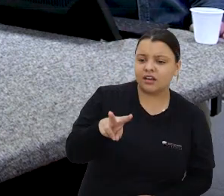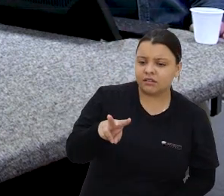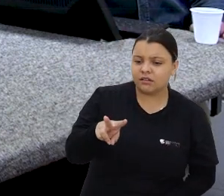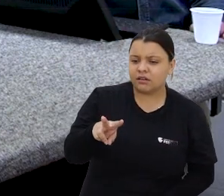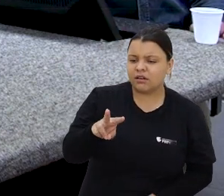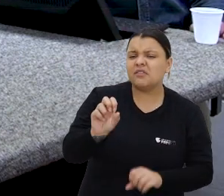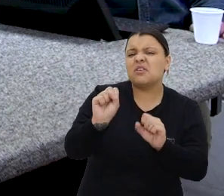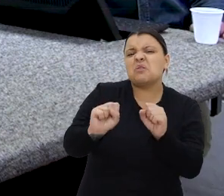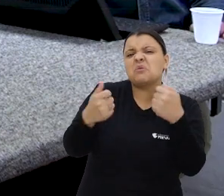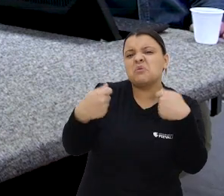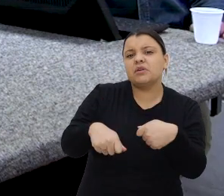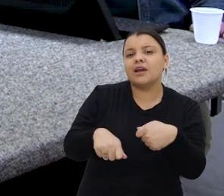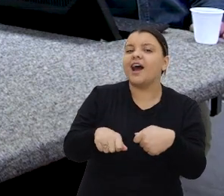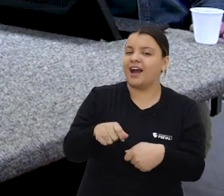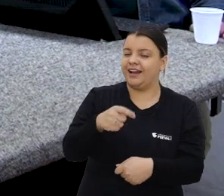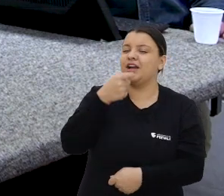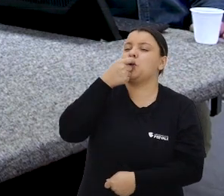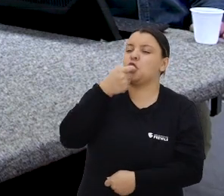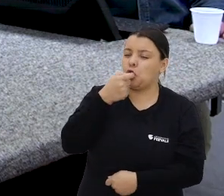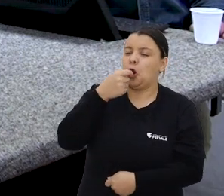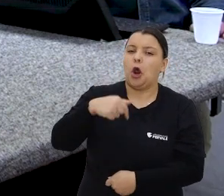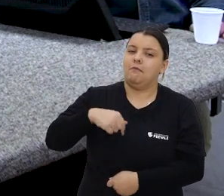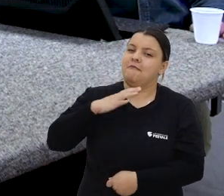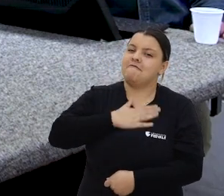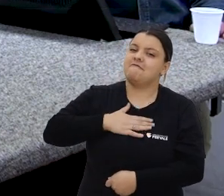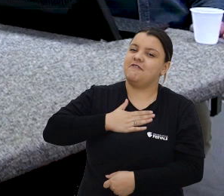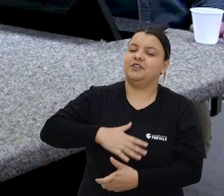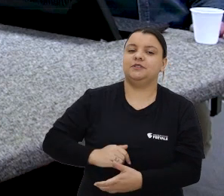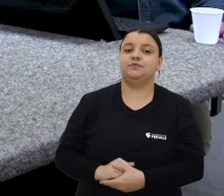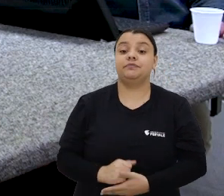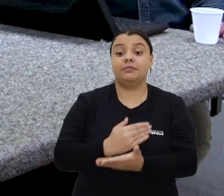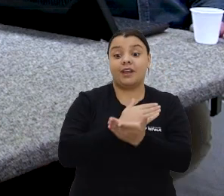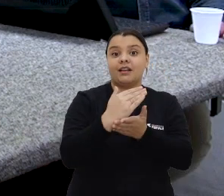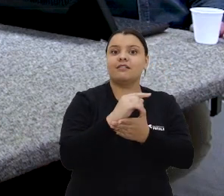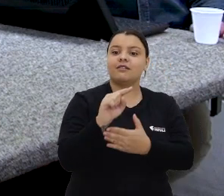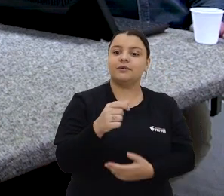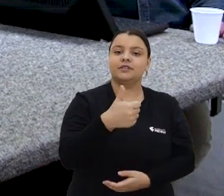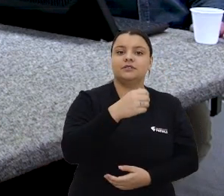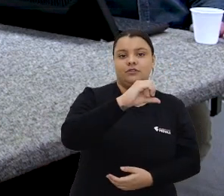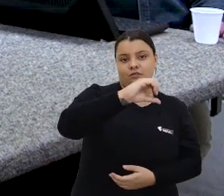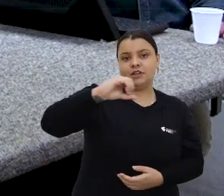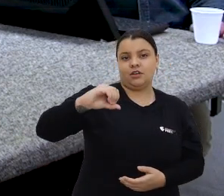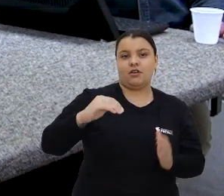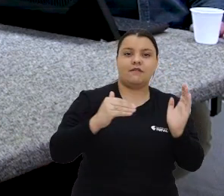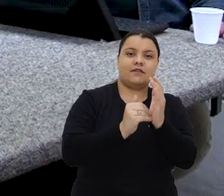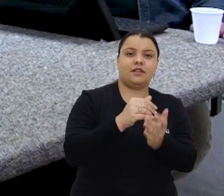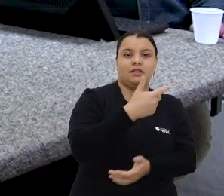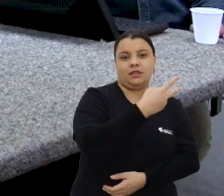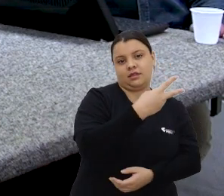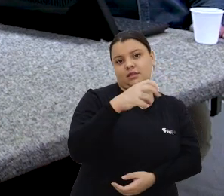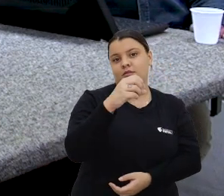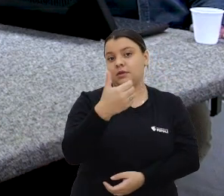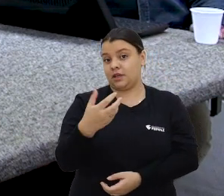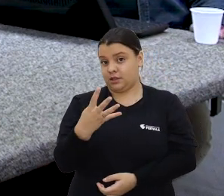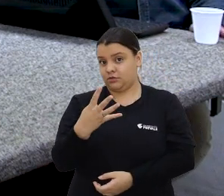era através da arbitragem. E ali começou uma trajetória. Em 99 até 2014, assim que eu fiz o curso, eu